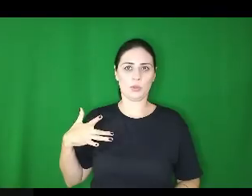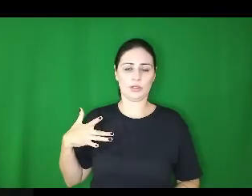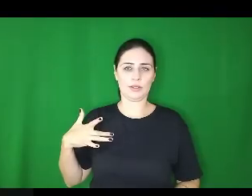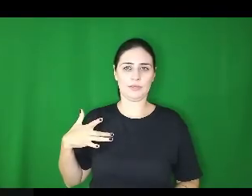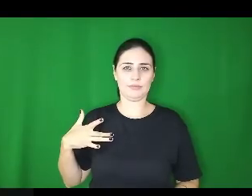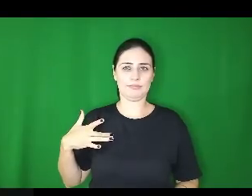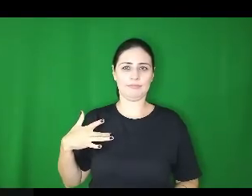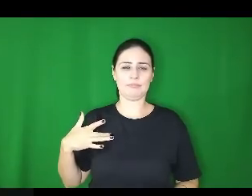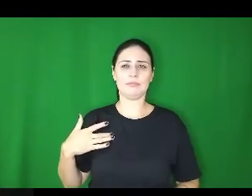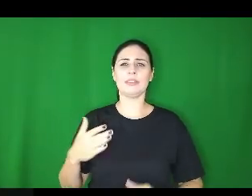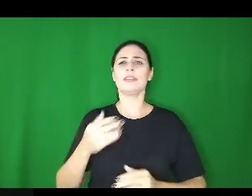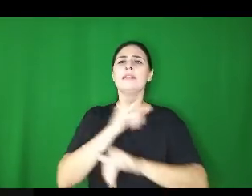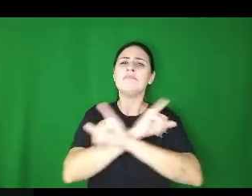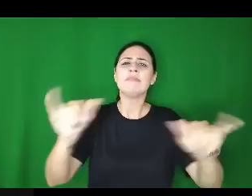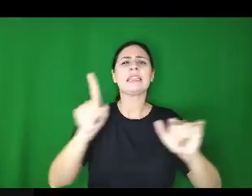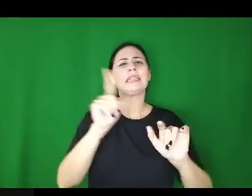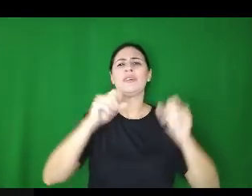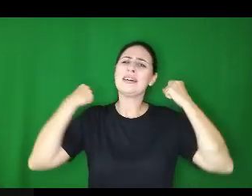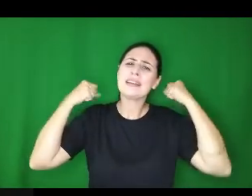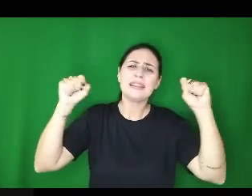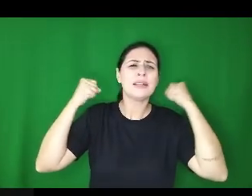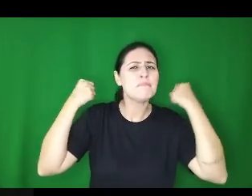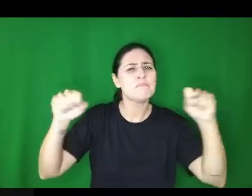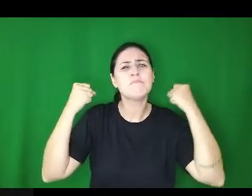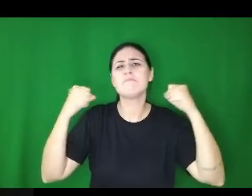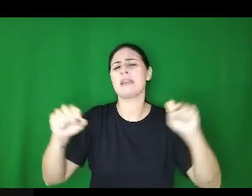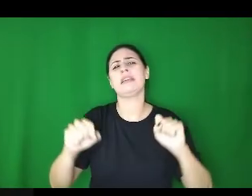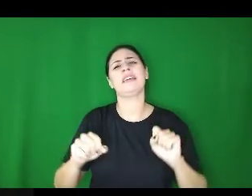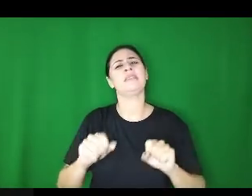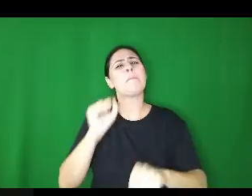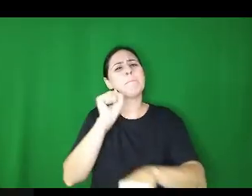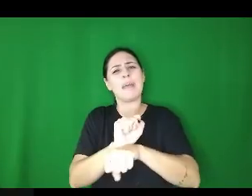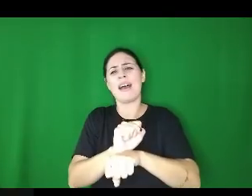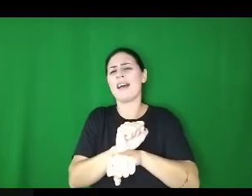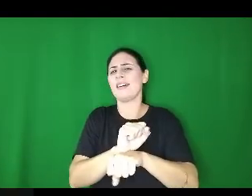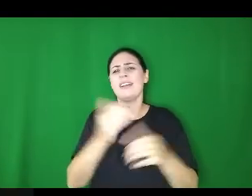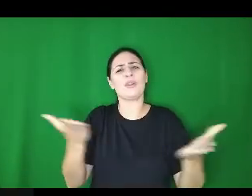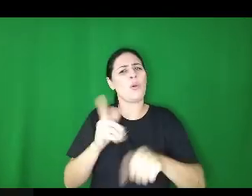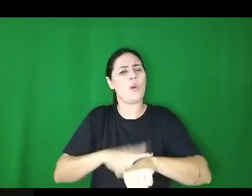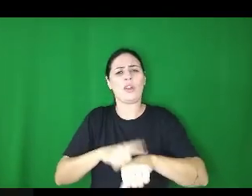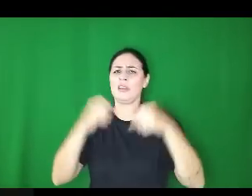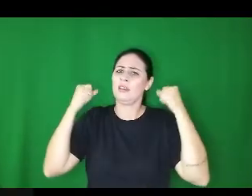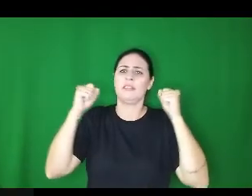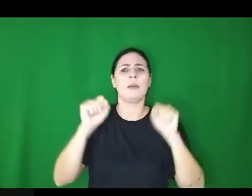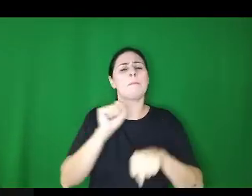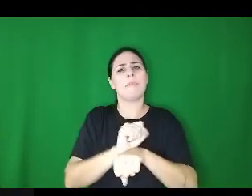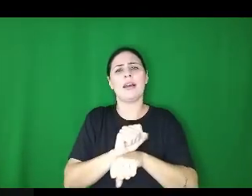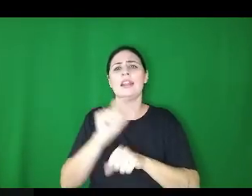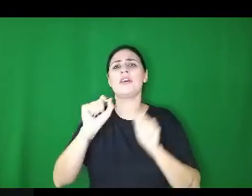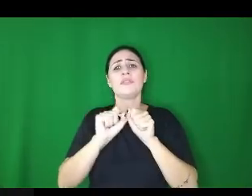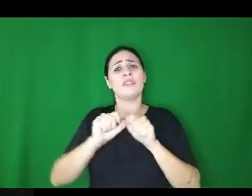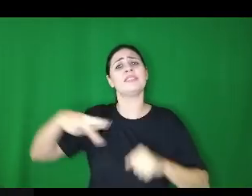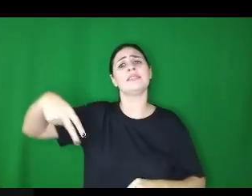de excepcionalidade. Então, não é sobre a gente falar sobre o que é mais importante ou menos importante, se